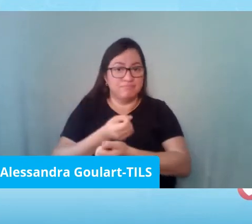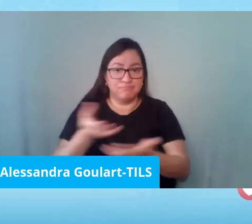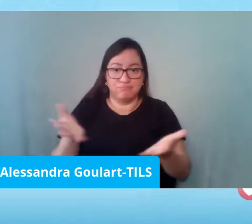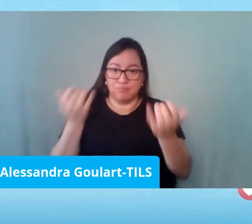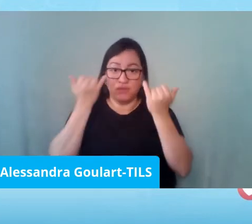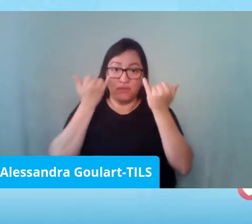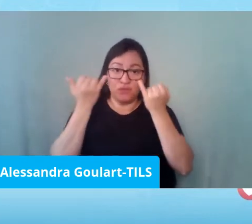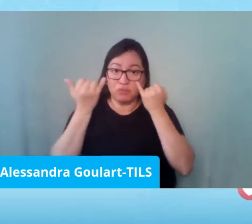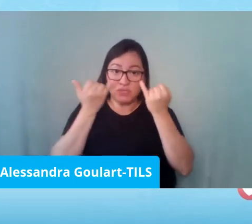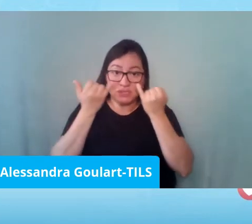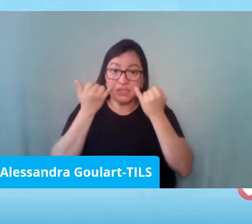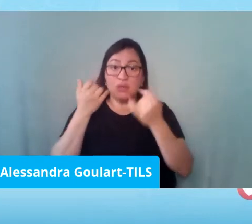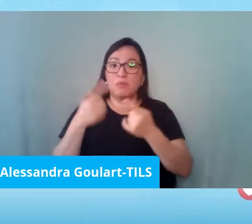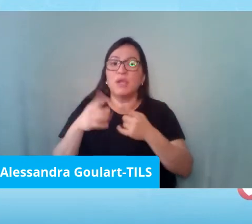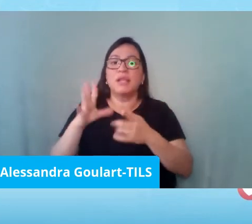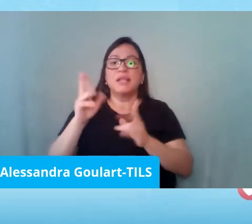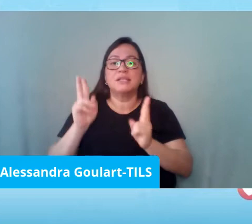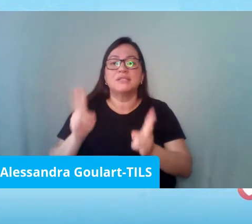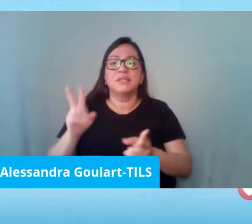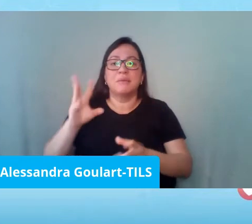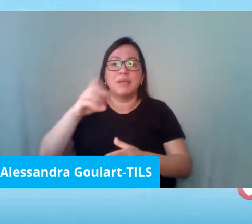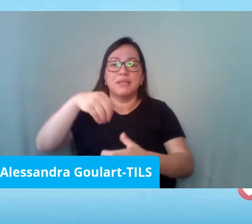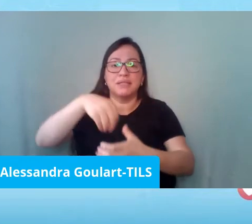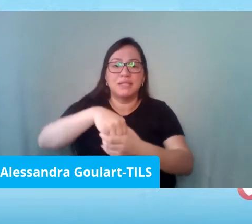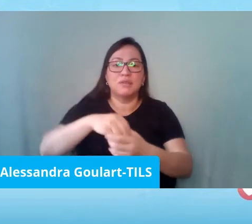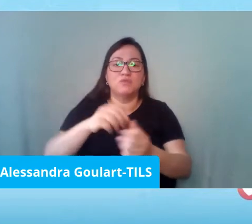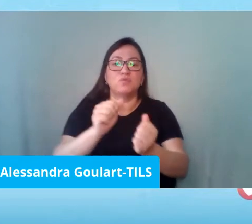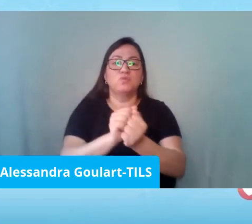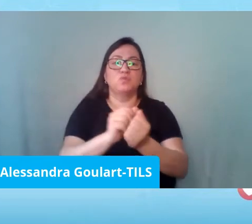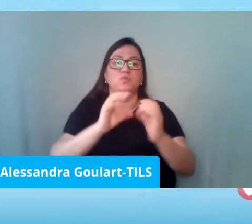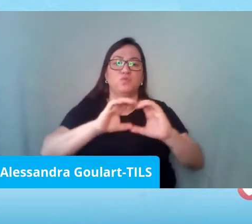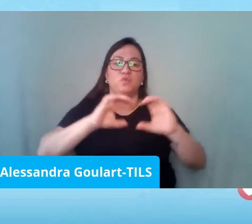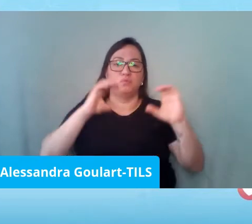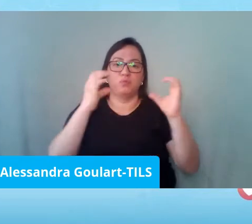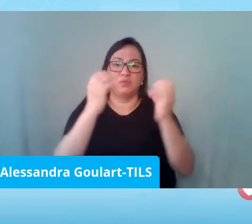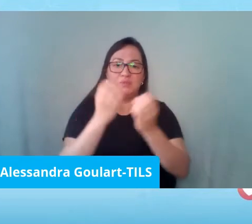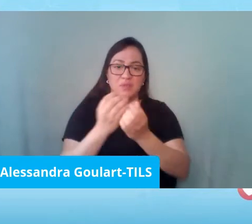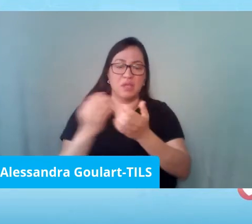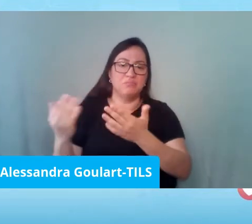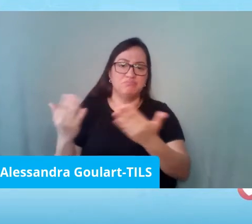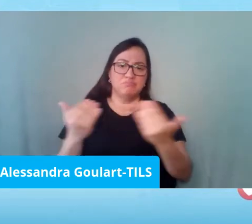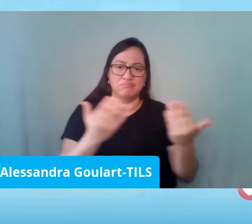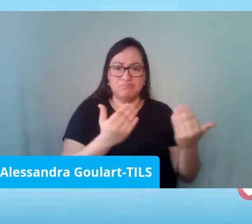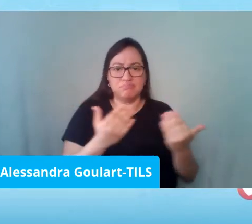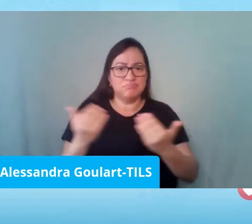na comunidade, consegue acompanhar e fazer